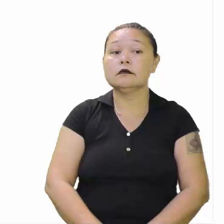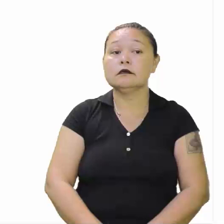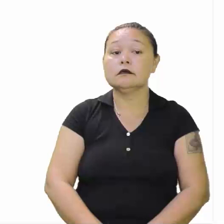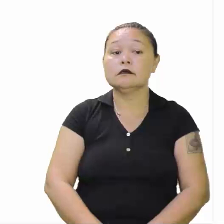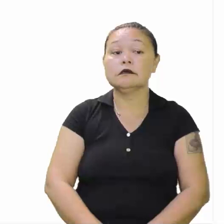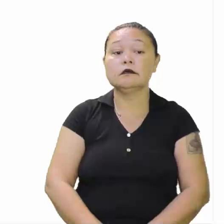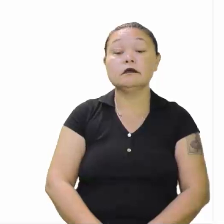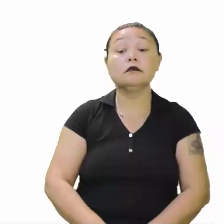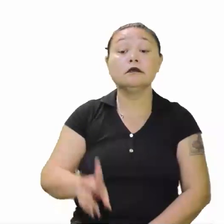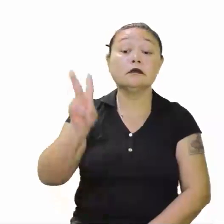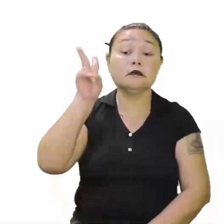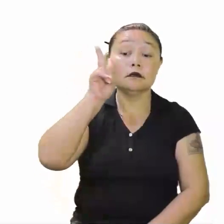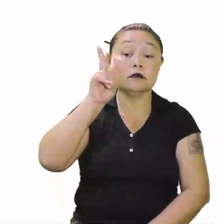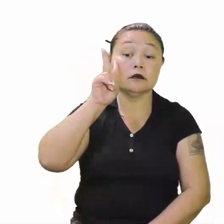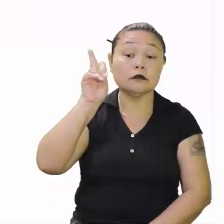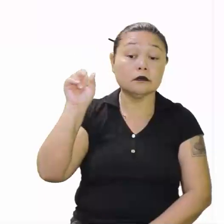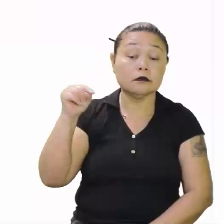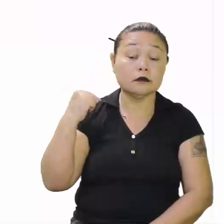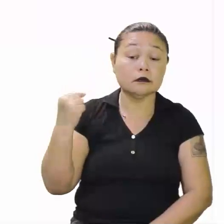bom lembrar que